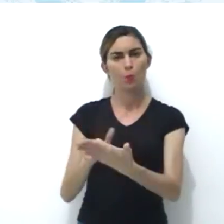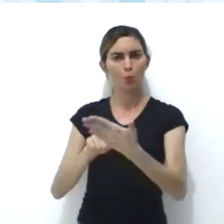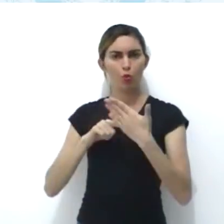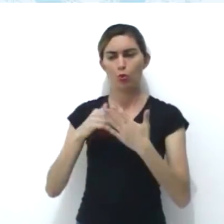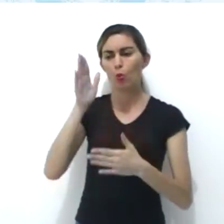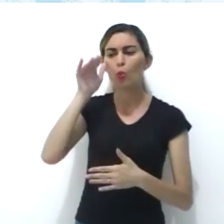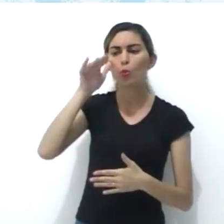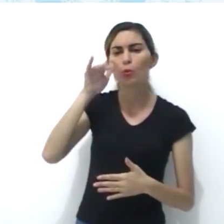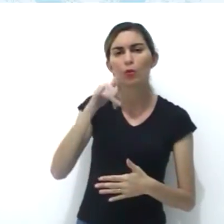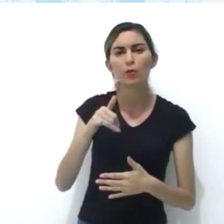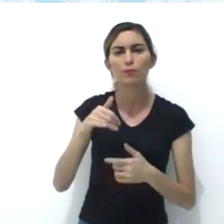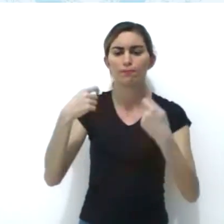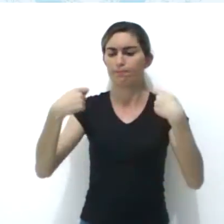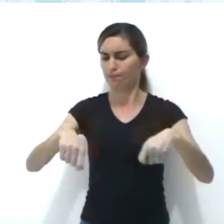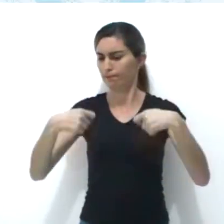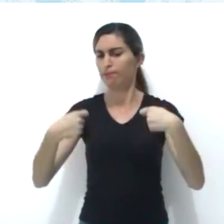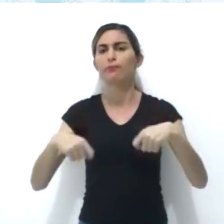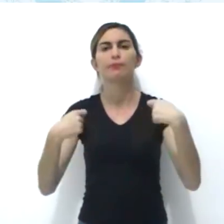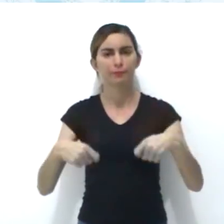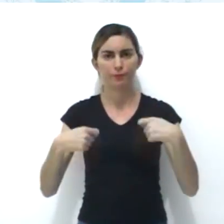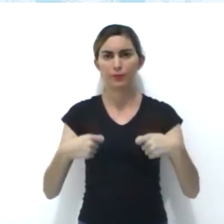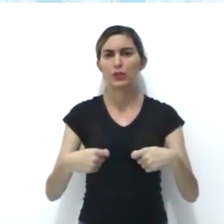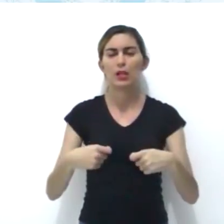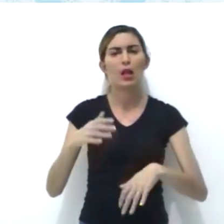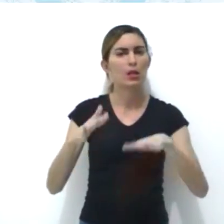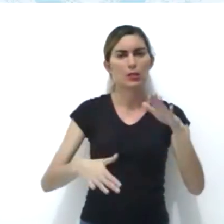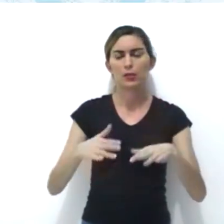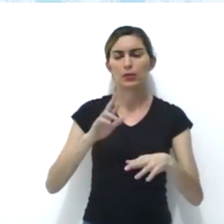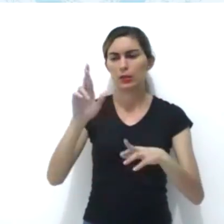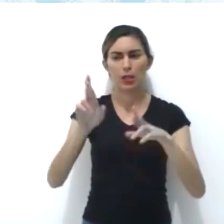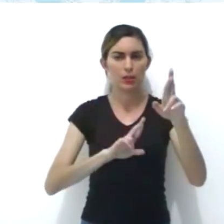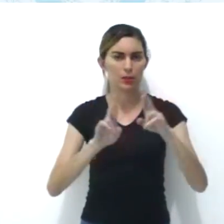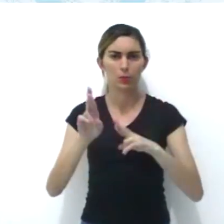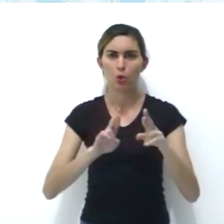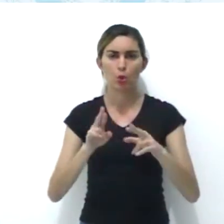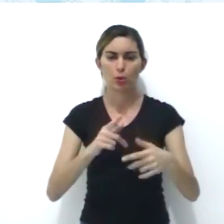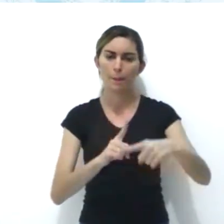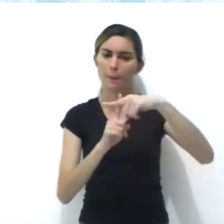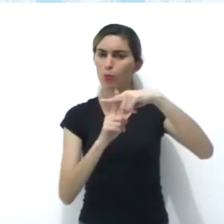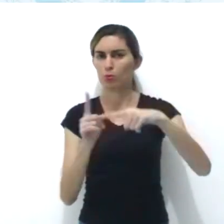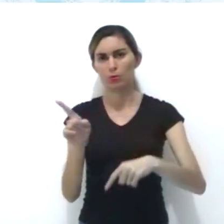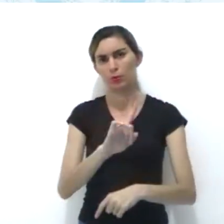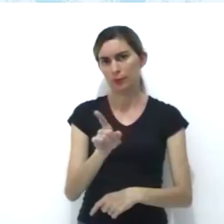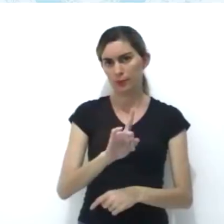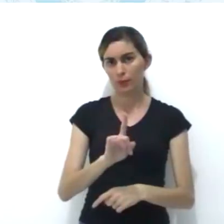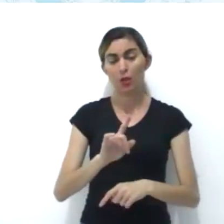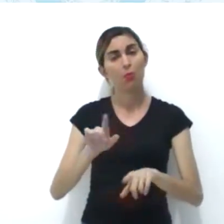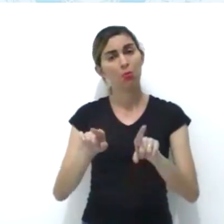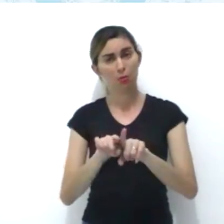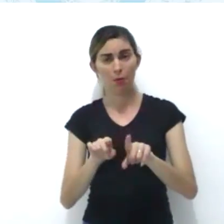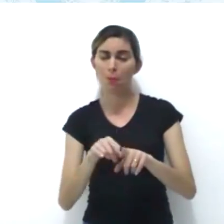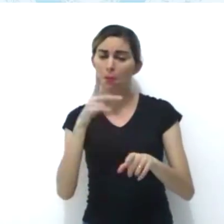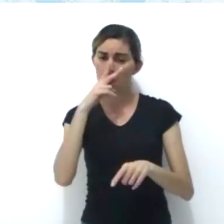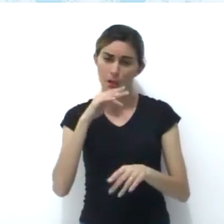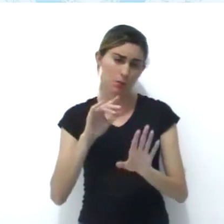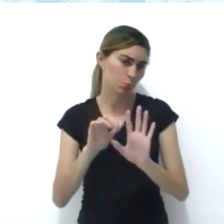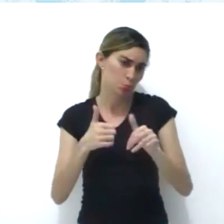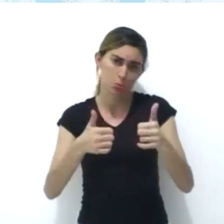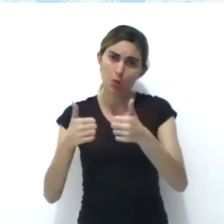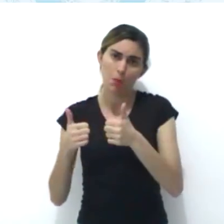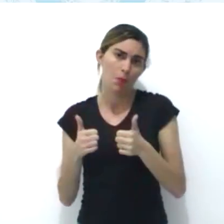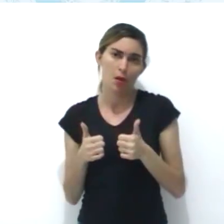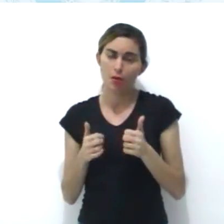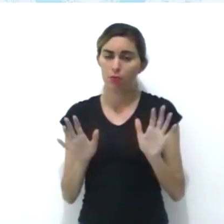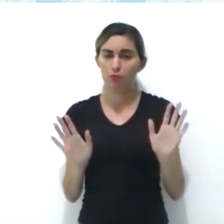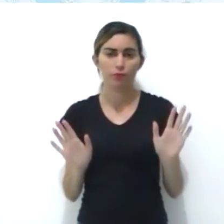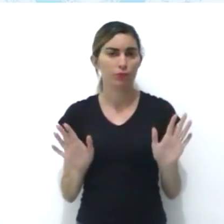me mostrou que a curiosidade é algo necessário, que nem sempre os resultados vão ser positivos e mesmo assim tudo